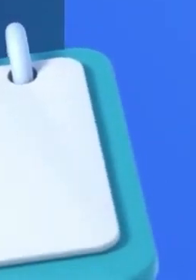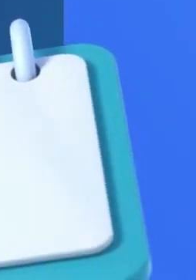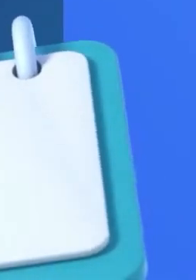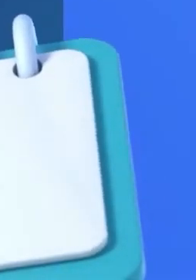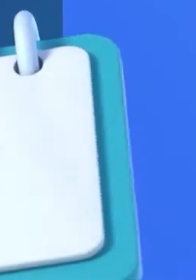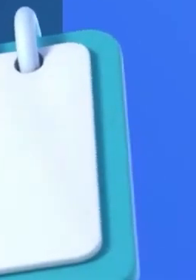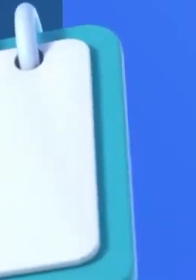C